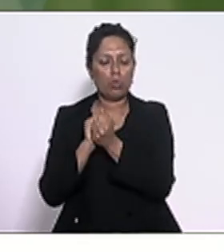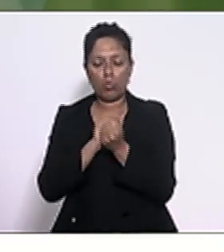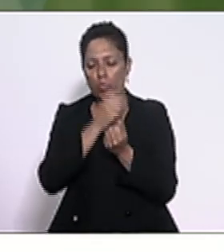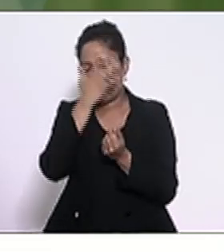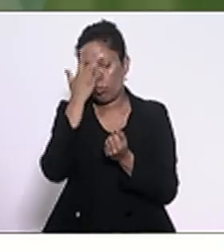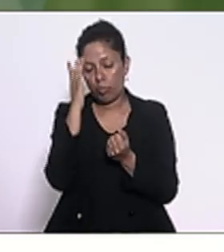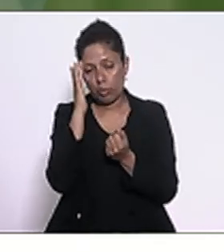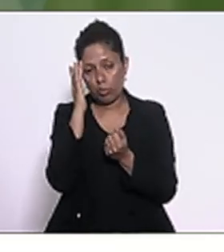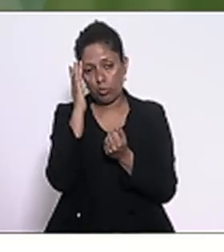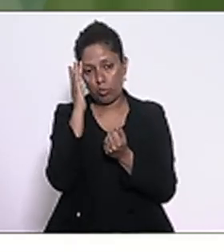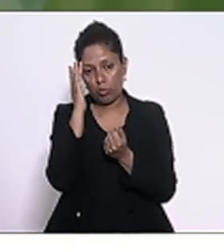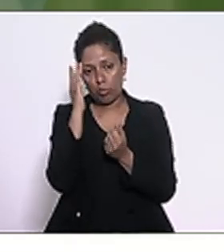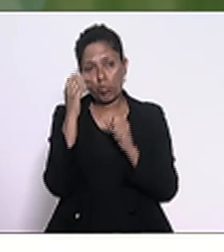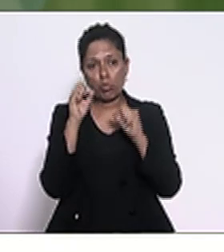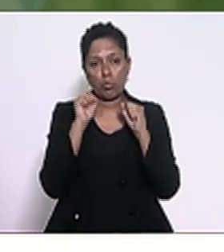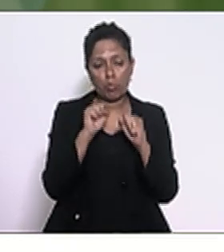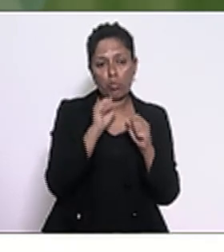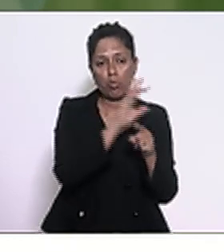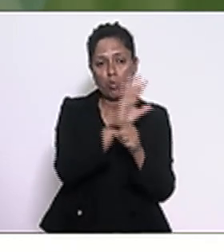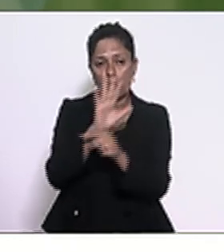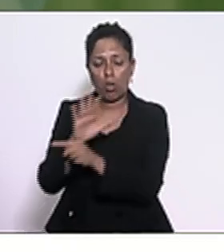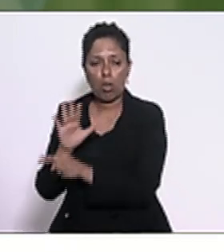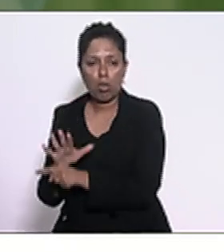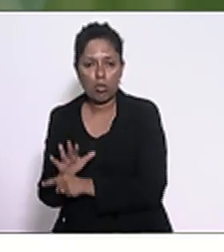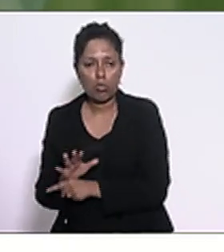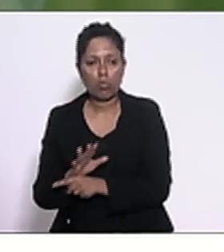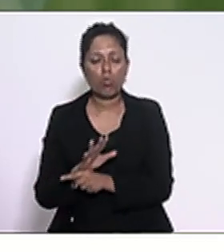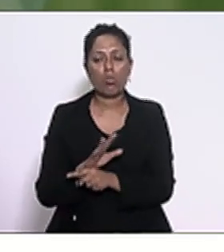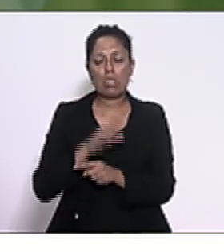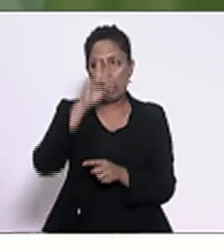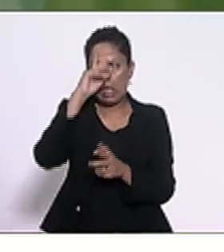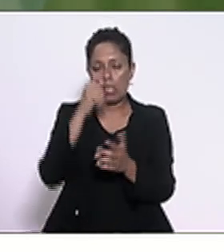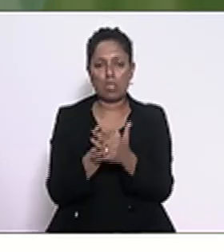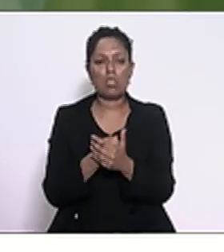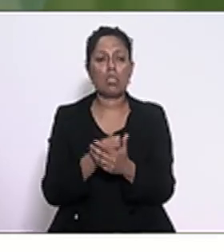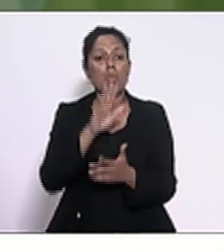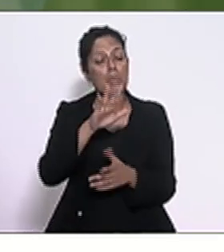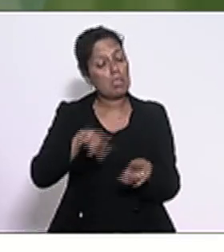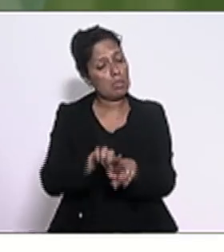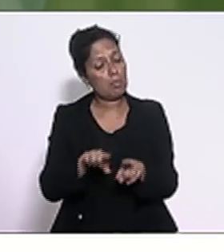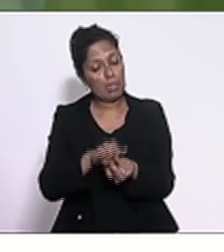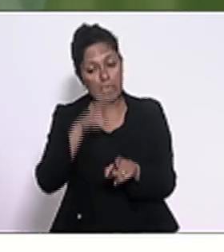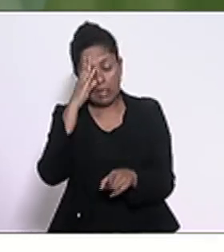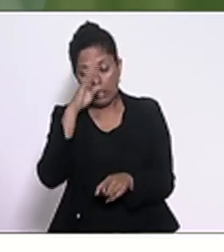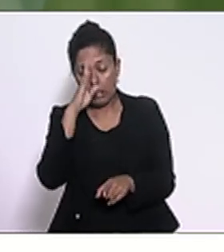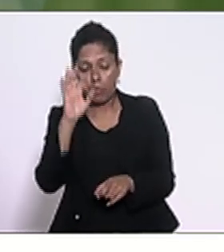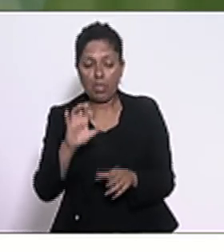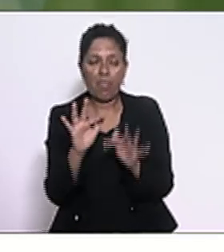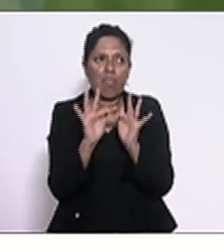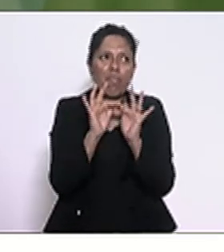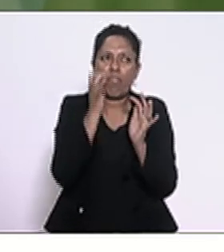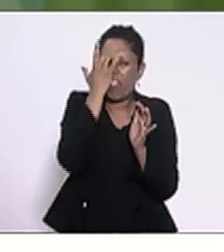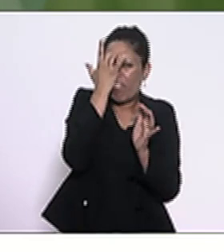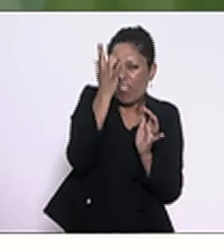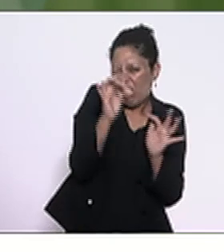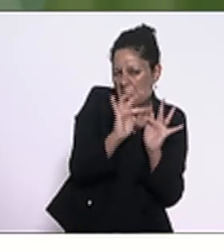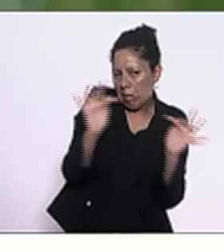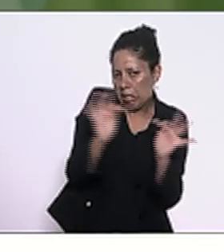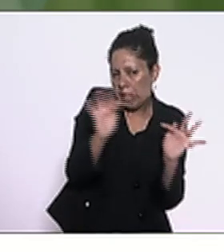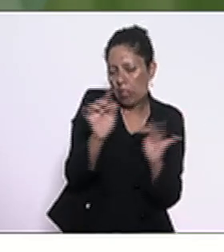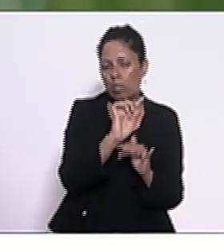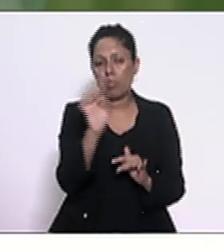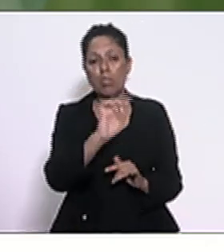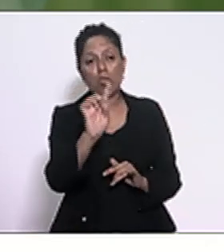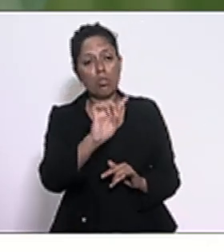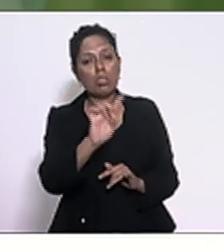protagonistas que poderiam ajudar a subsidiar essa decisão. Entendemos que não é uma decisão simples, né? Ela tem